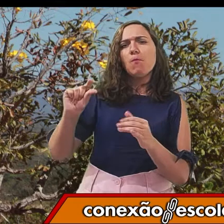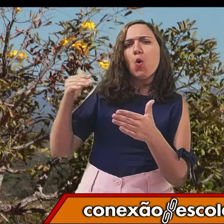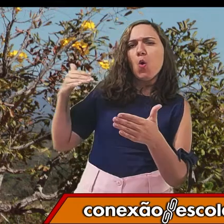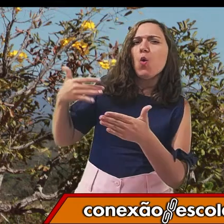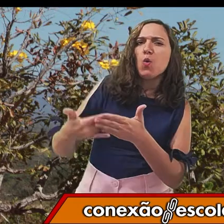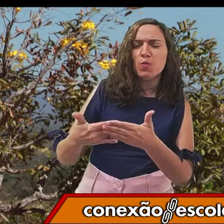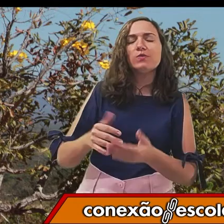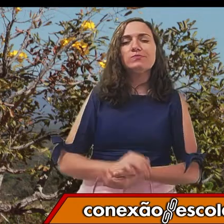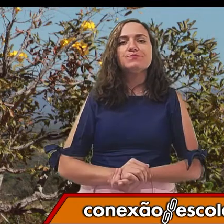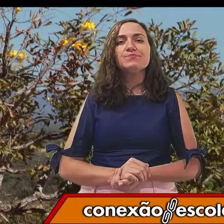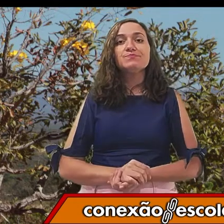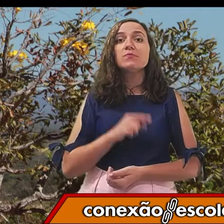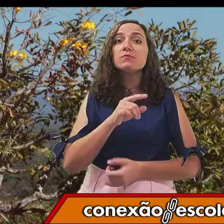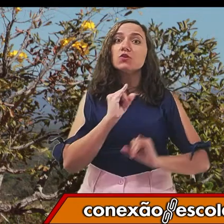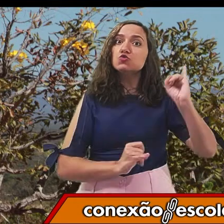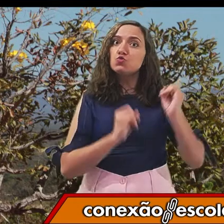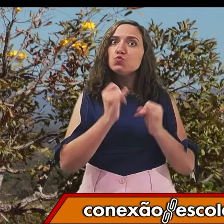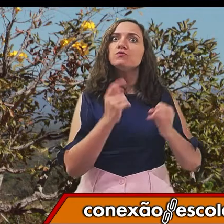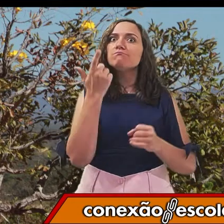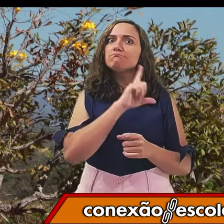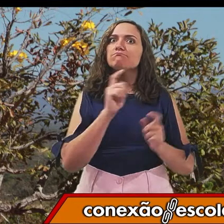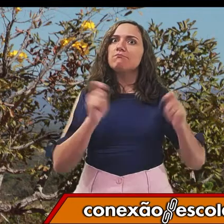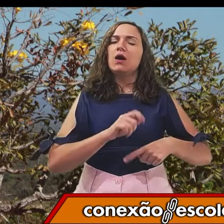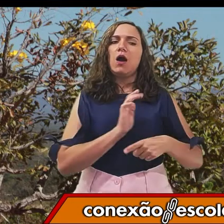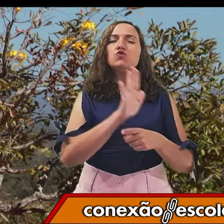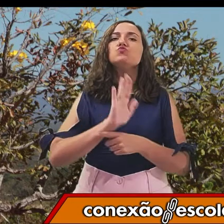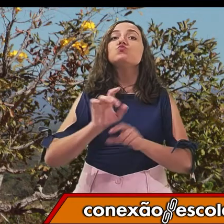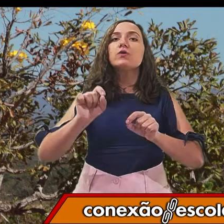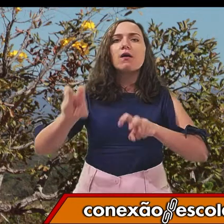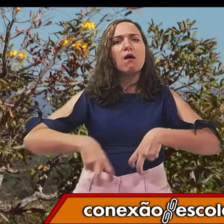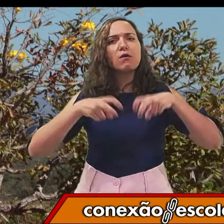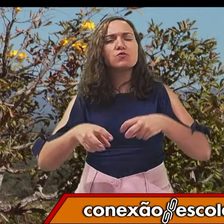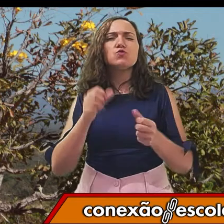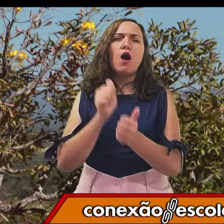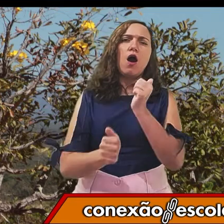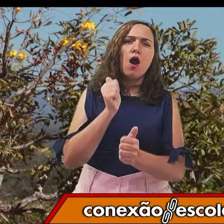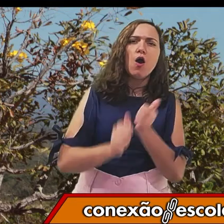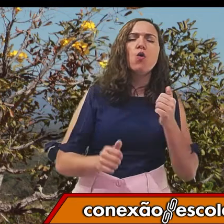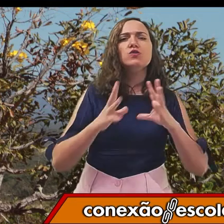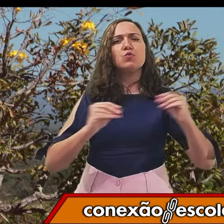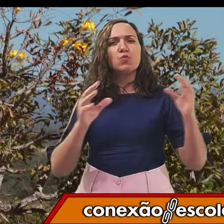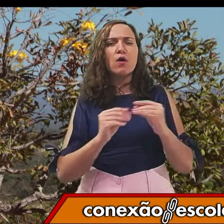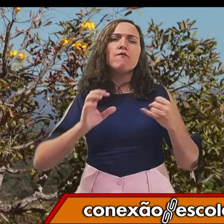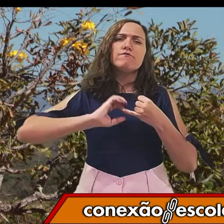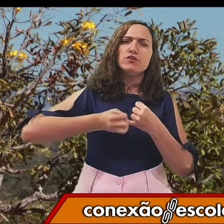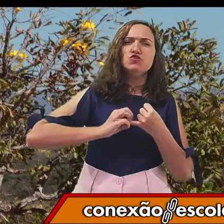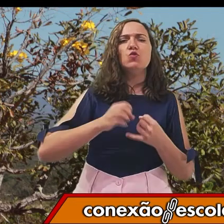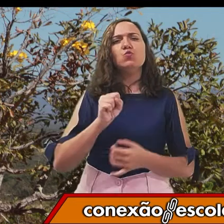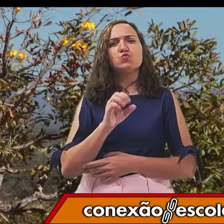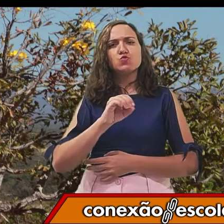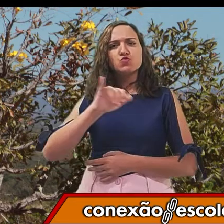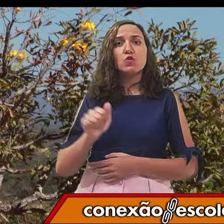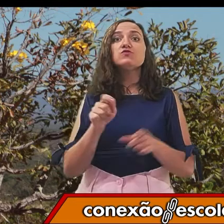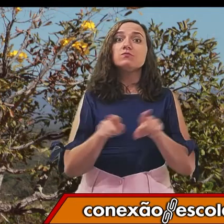Muitas delas beneficiam os produtos agrícolas, arroz, algodão, feijão, soja, e produzem